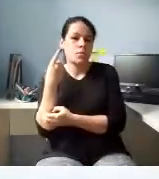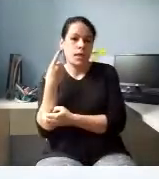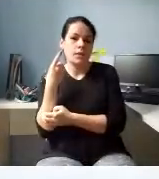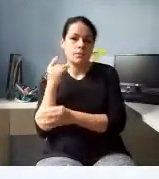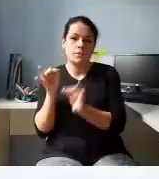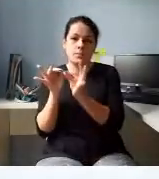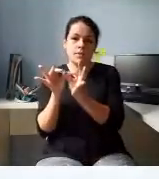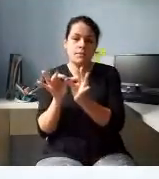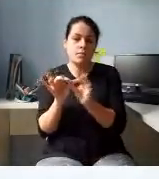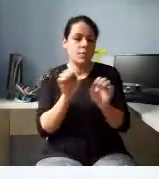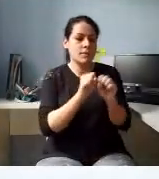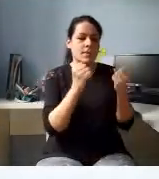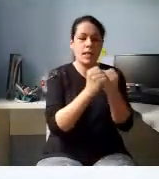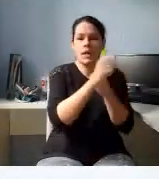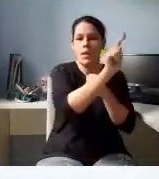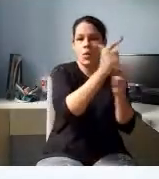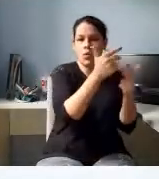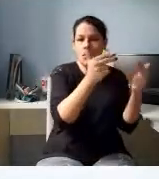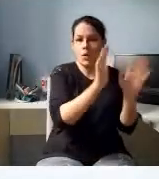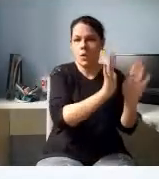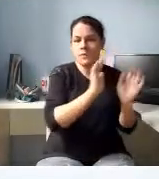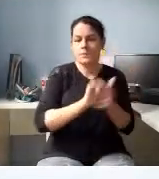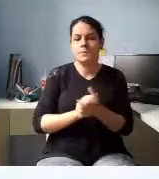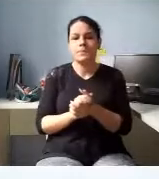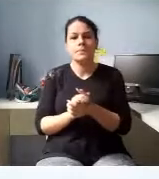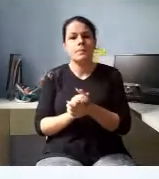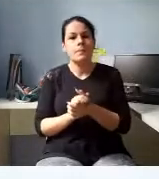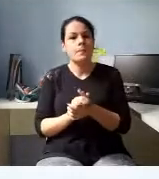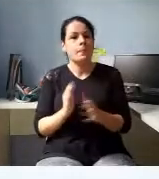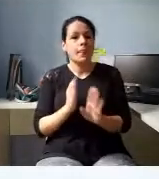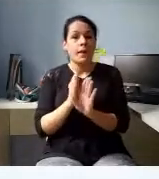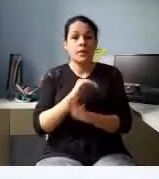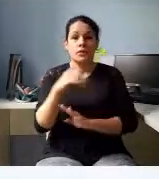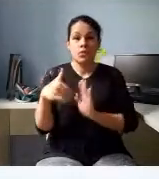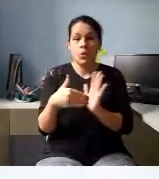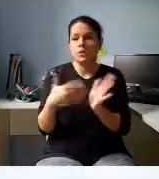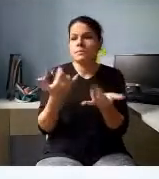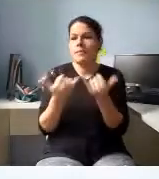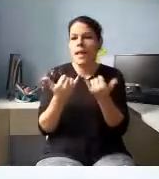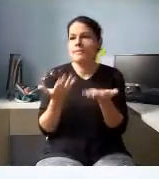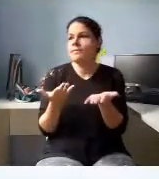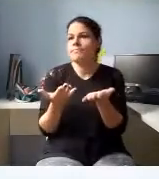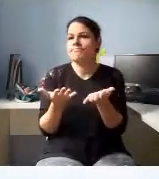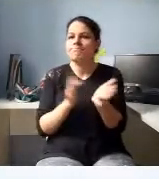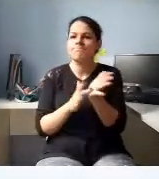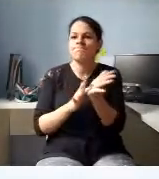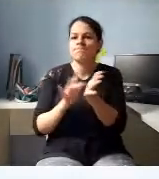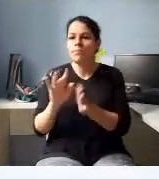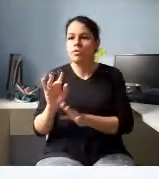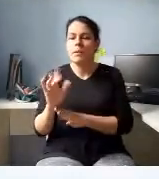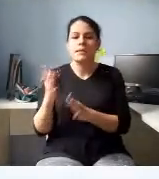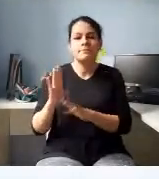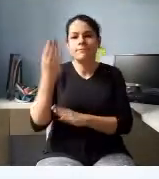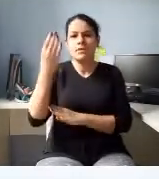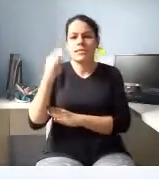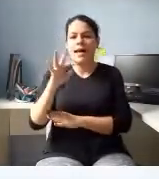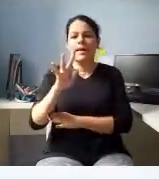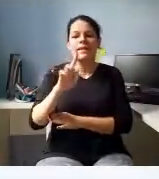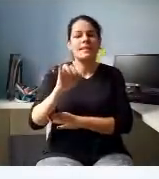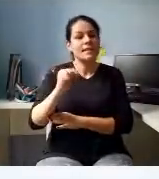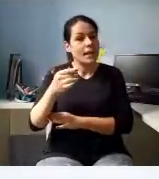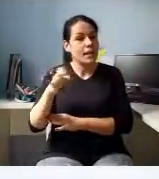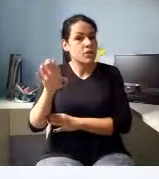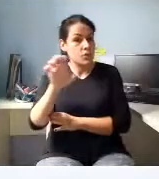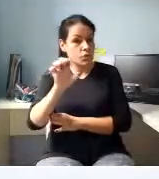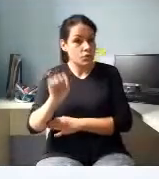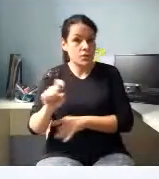não do Senado. Então, essas, diria, traições já são, de certa forma, normais